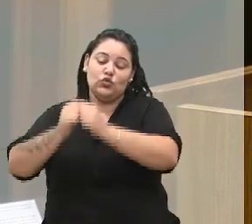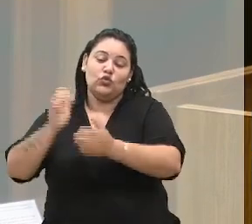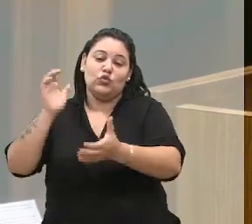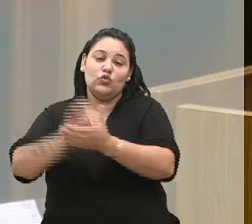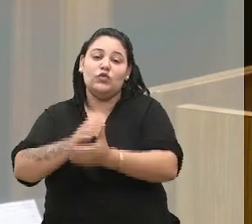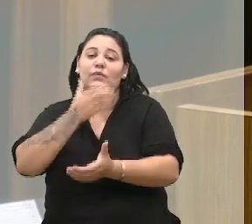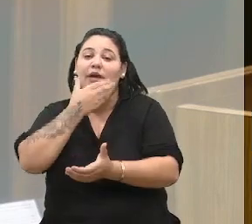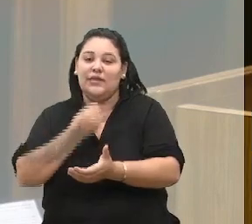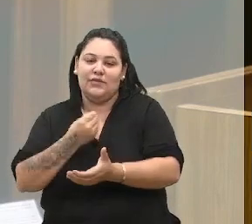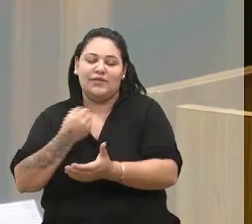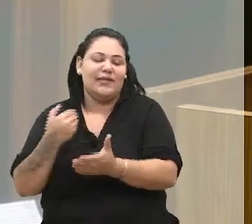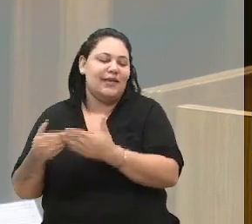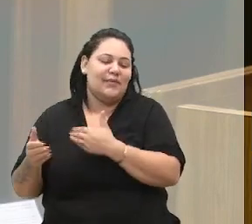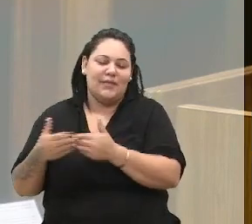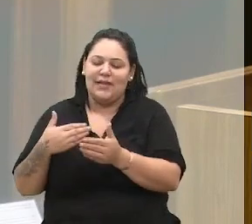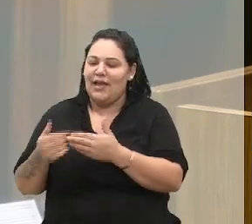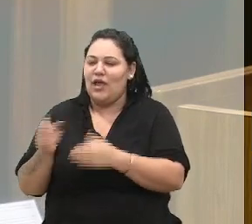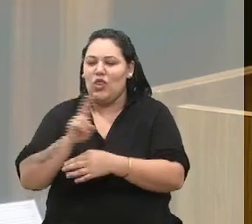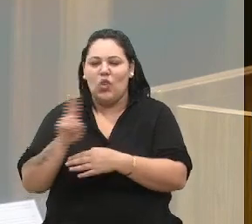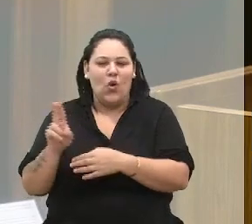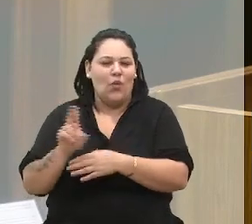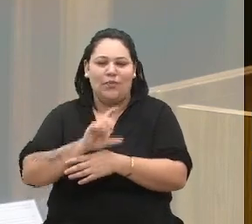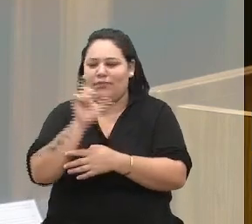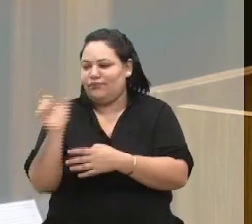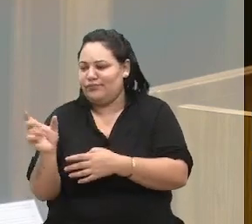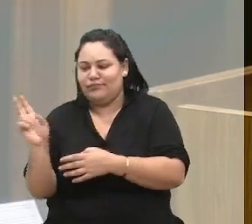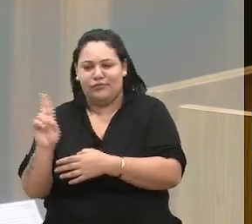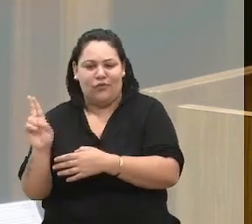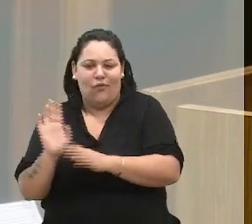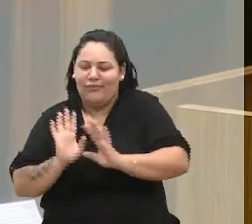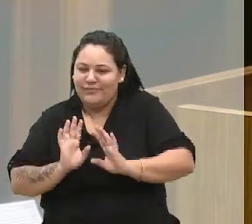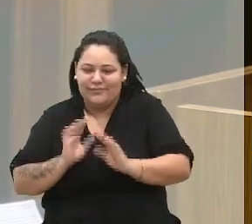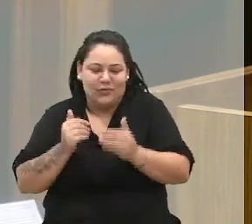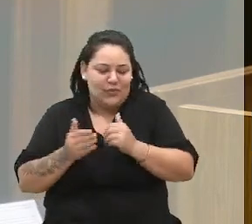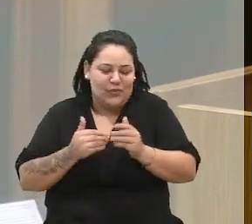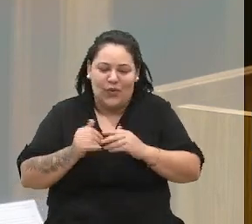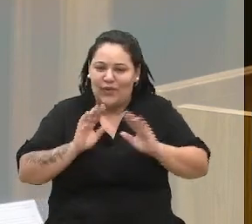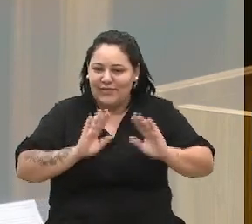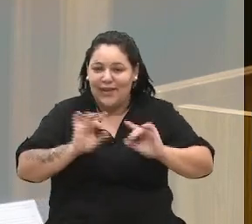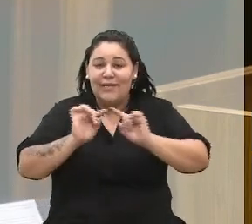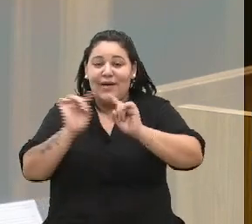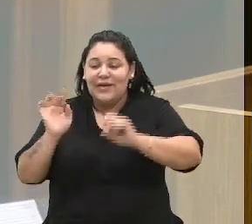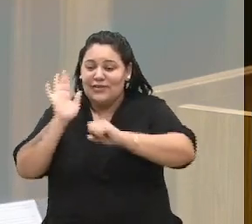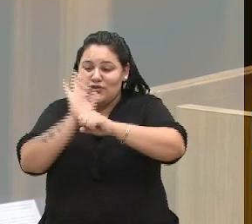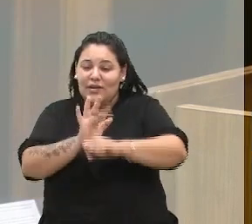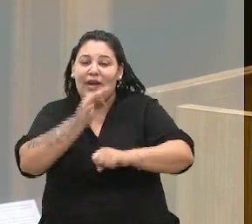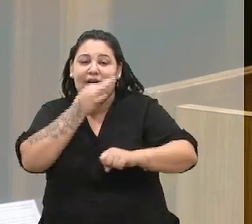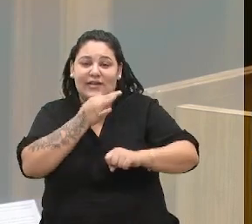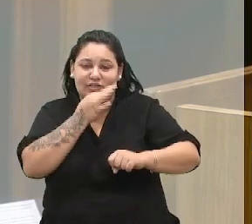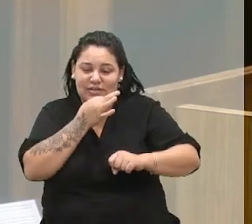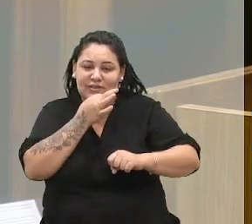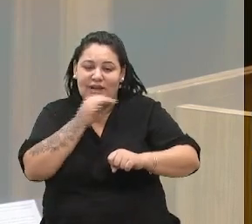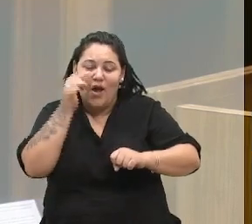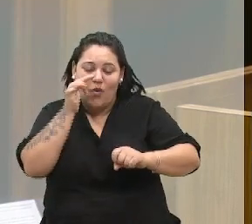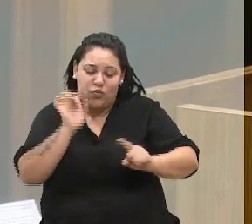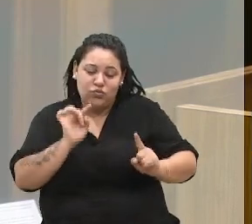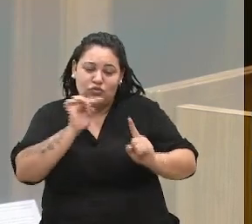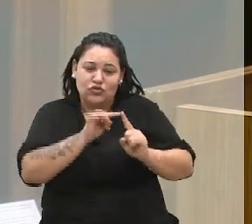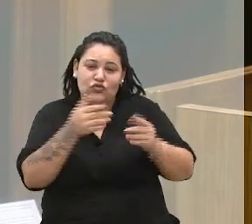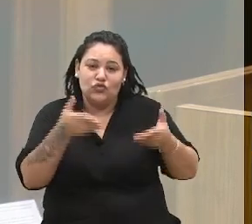maridos, independente de nome, sobrenome, não importa, mas ajudaram a nossa cidade a chegar aonde